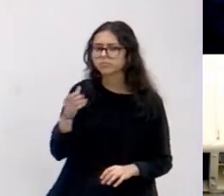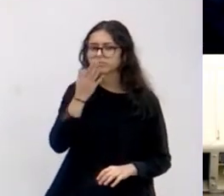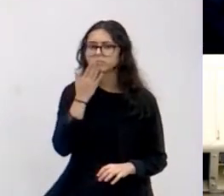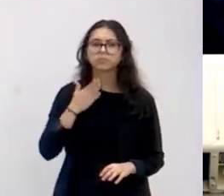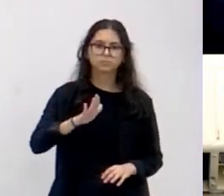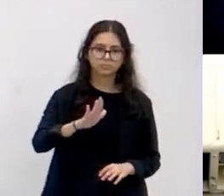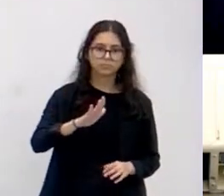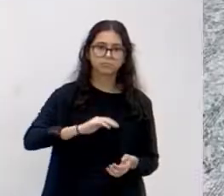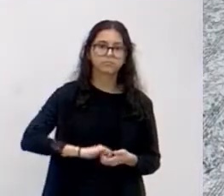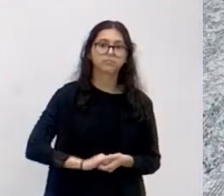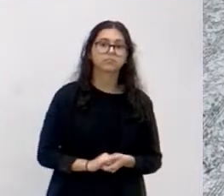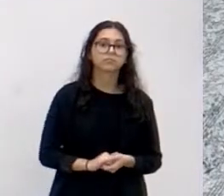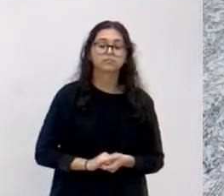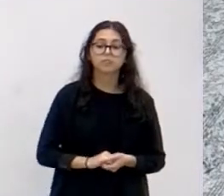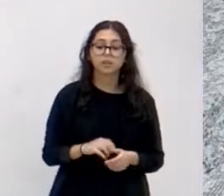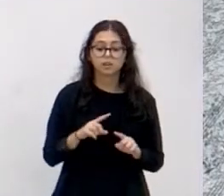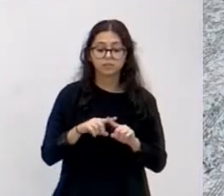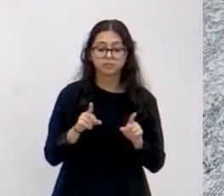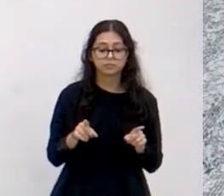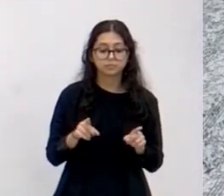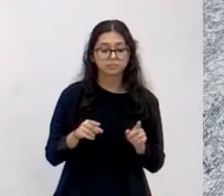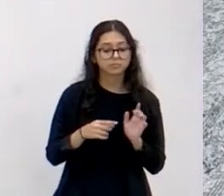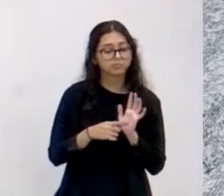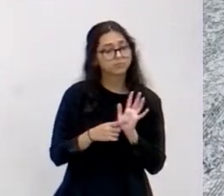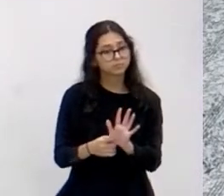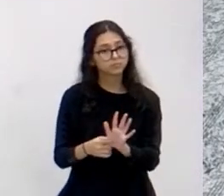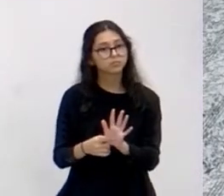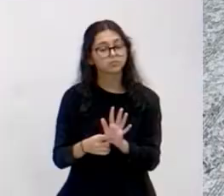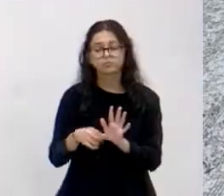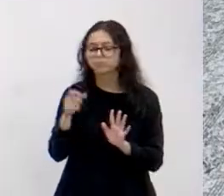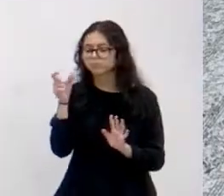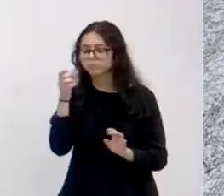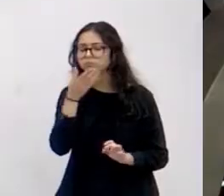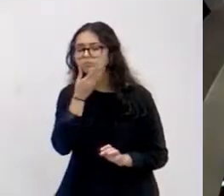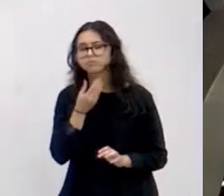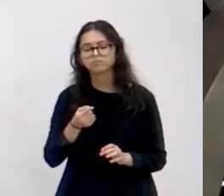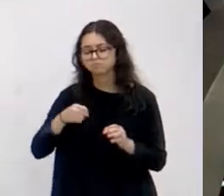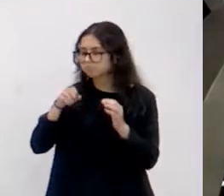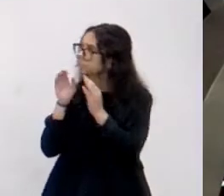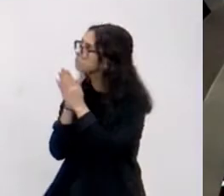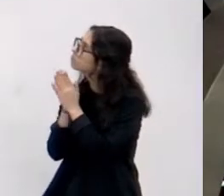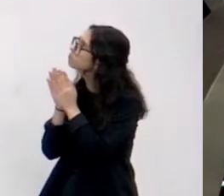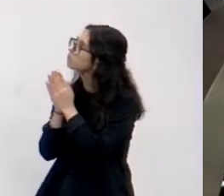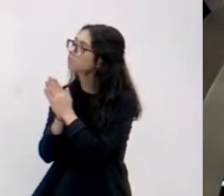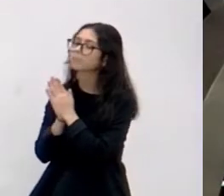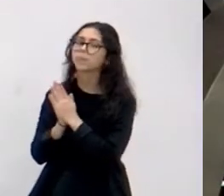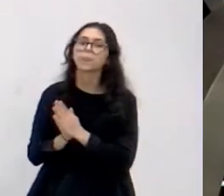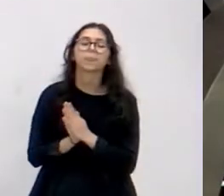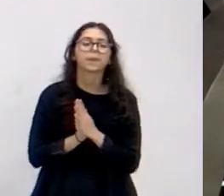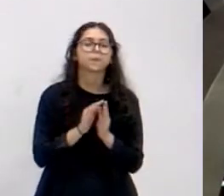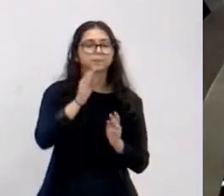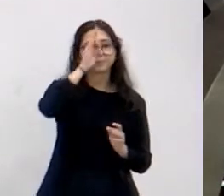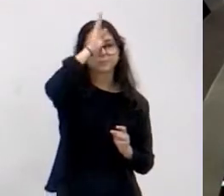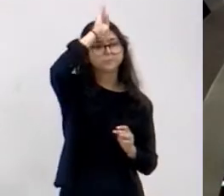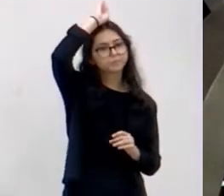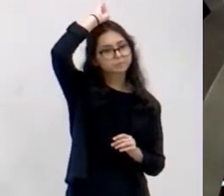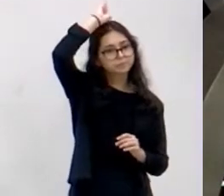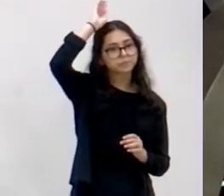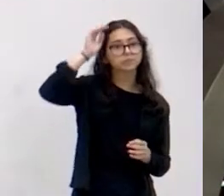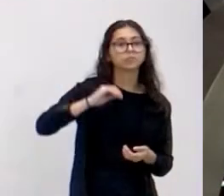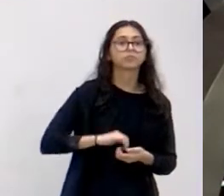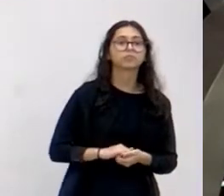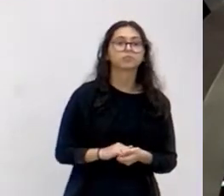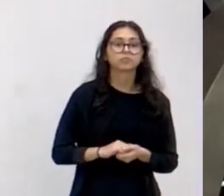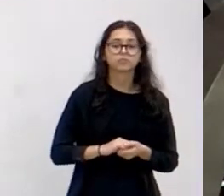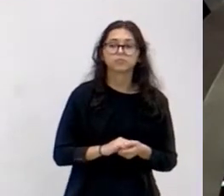mensagem de Deus mas ele é apresentado como um homem de oração o interessante também é e nos escolhos as orações